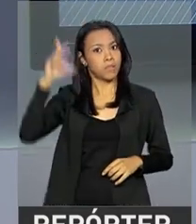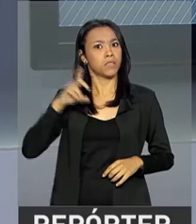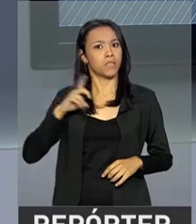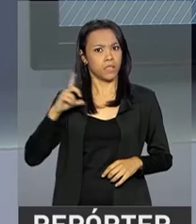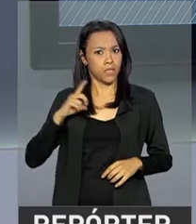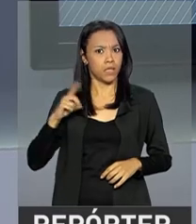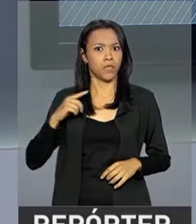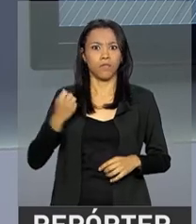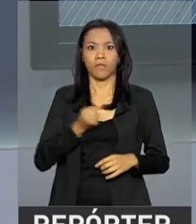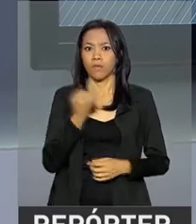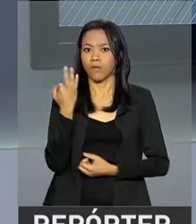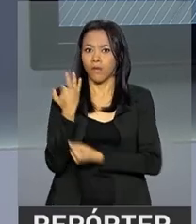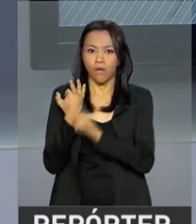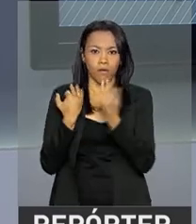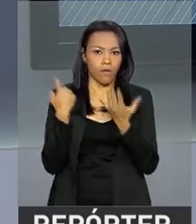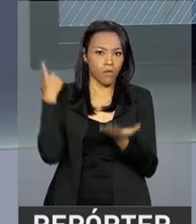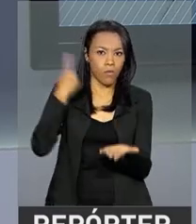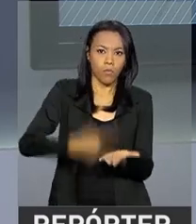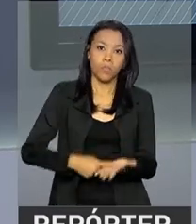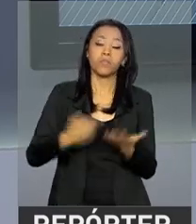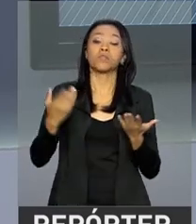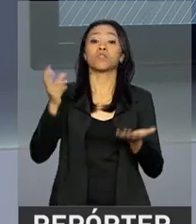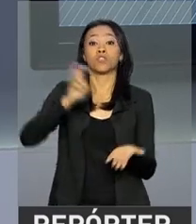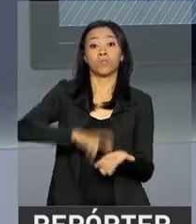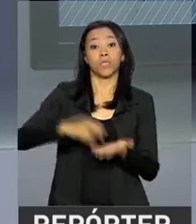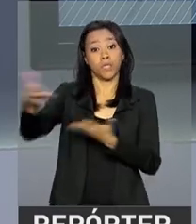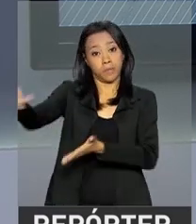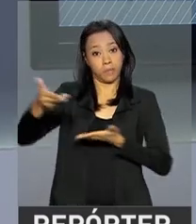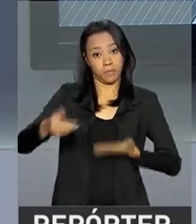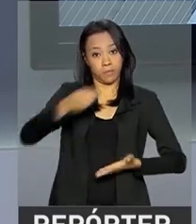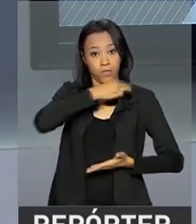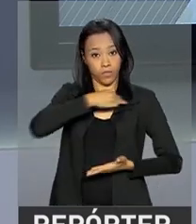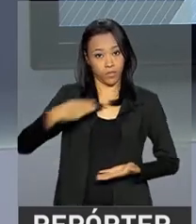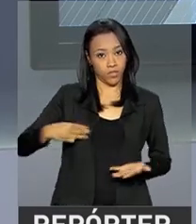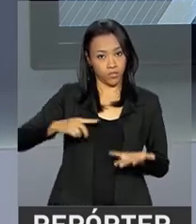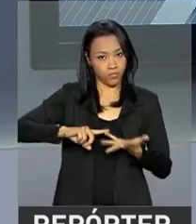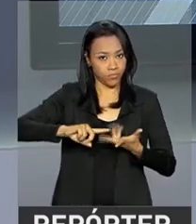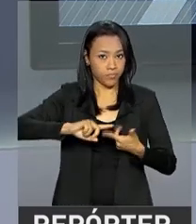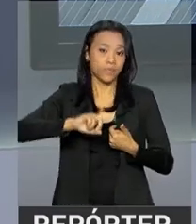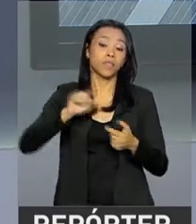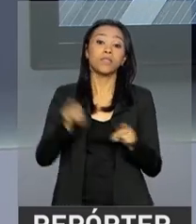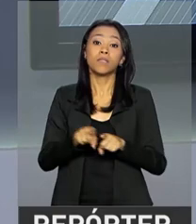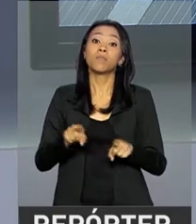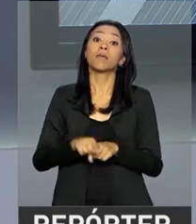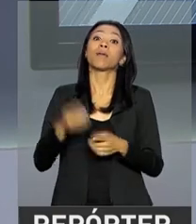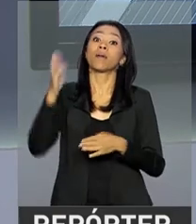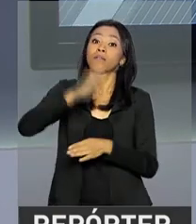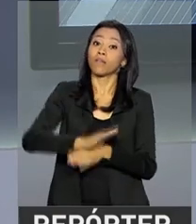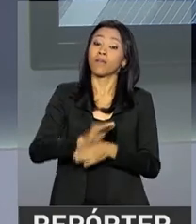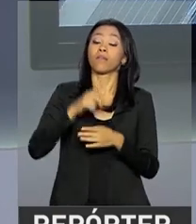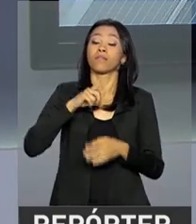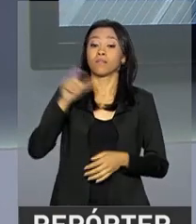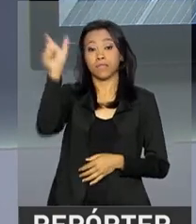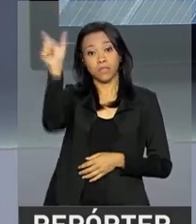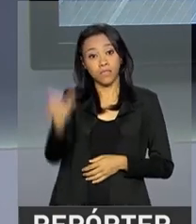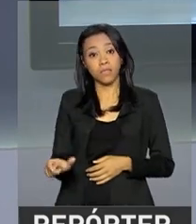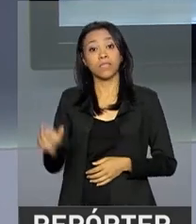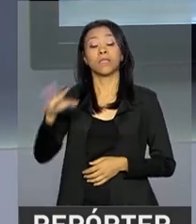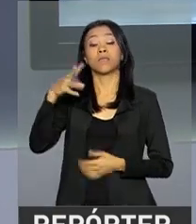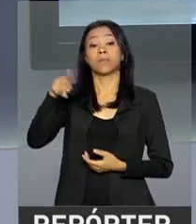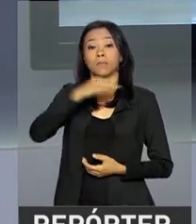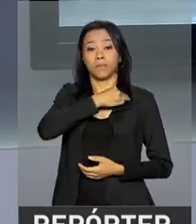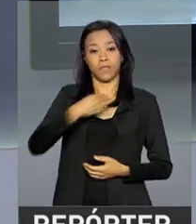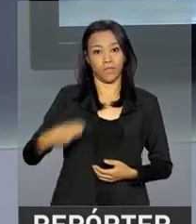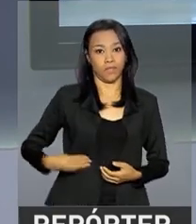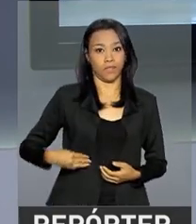hoje. Recebe ministros de Estado pela manhã e à tarde e ainda se encontra com um ministro italiano. Nós vamos saber mais com a repórter